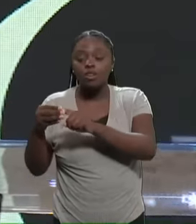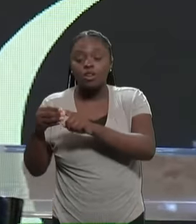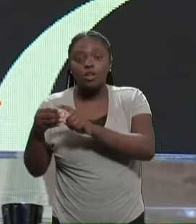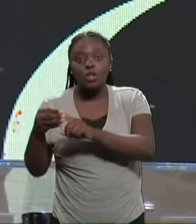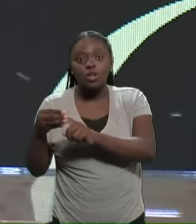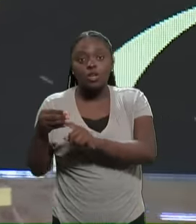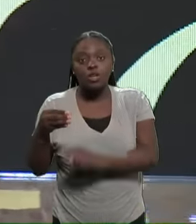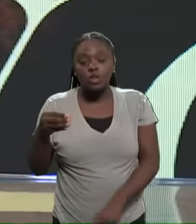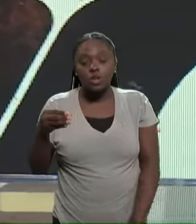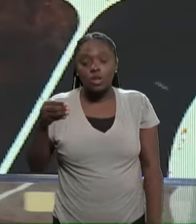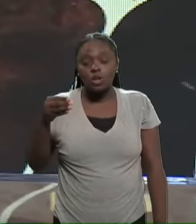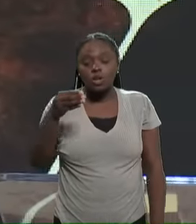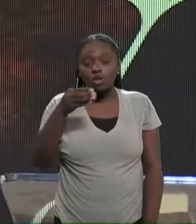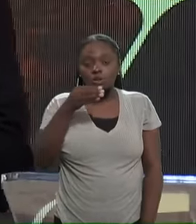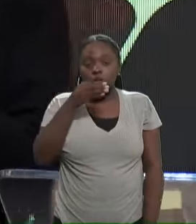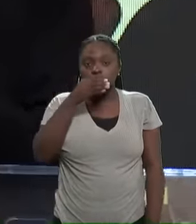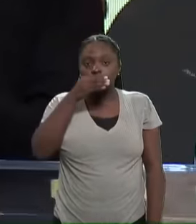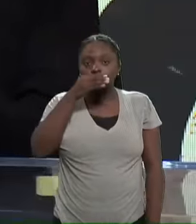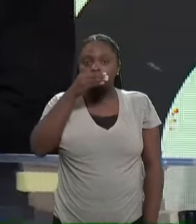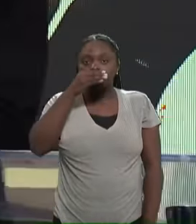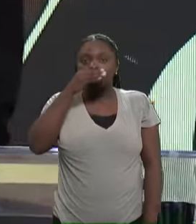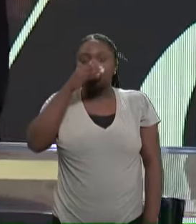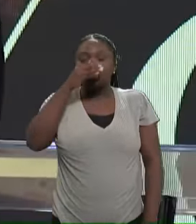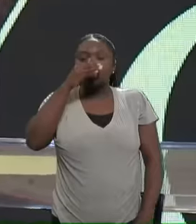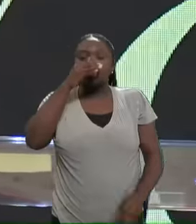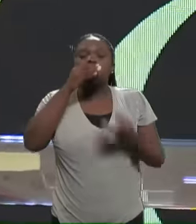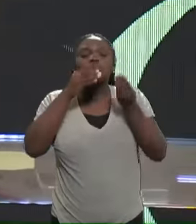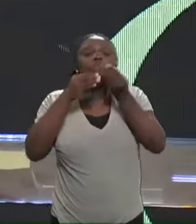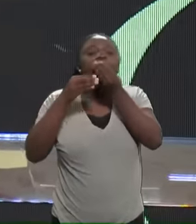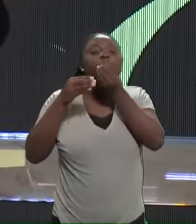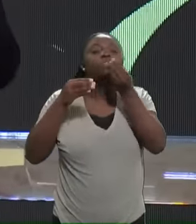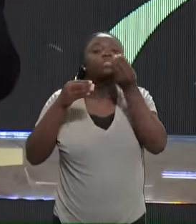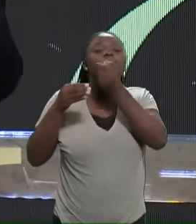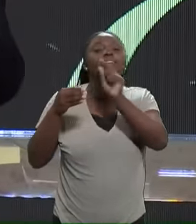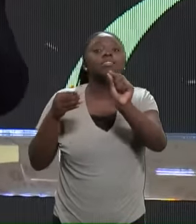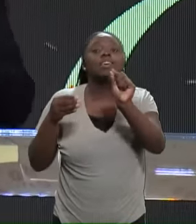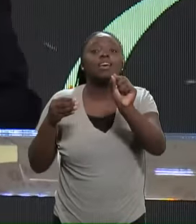coloquei o copo na boca, tinha sabor de...